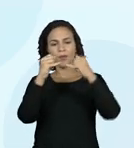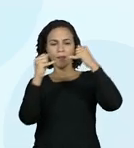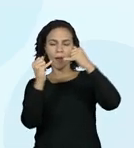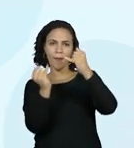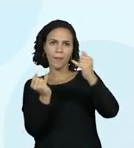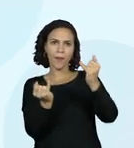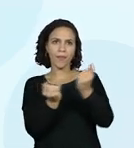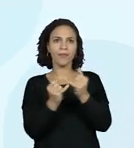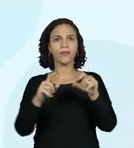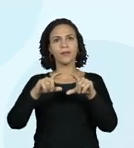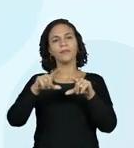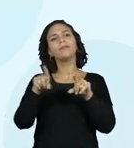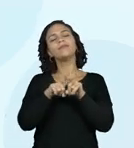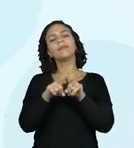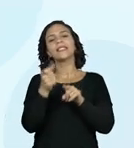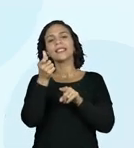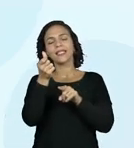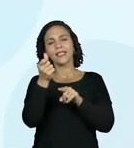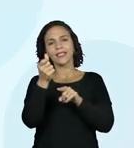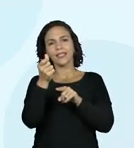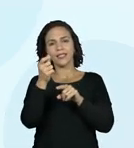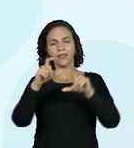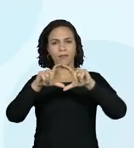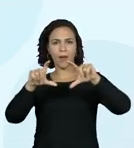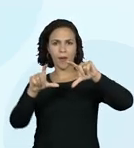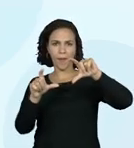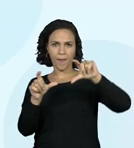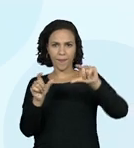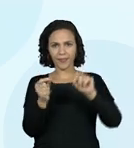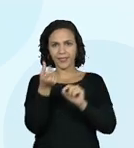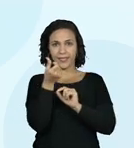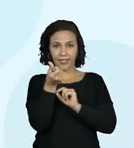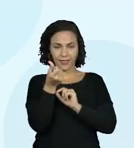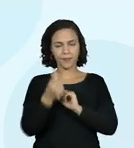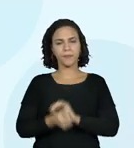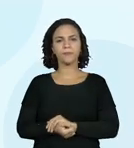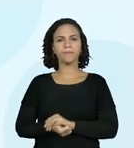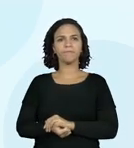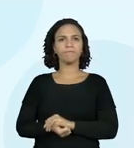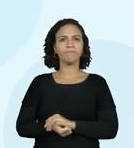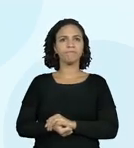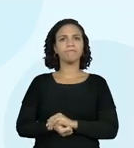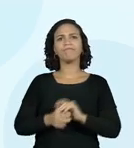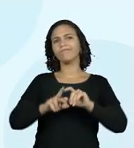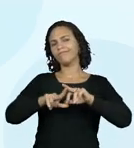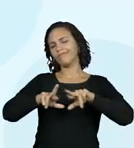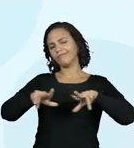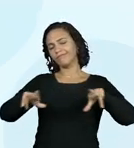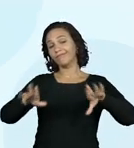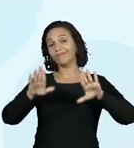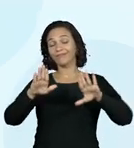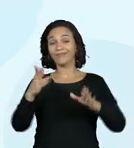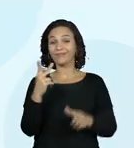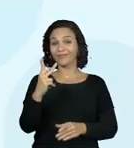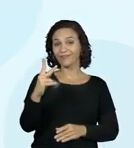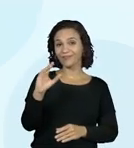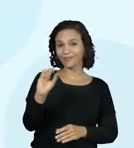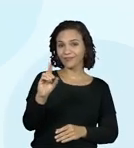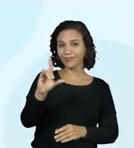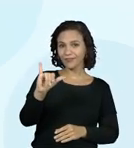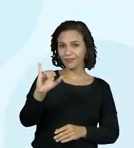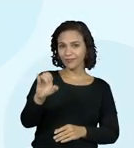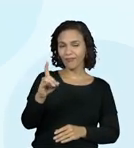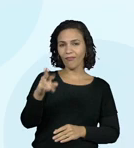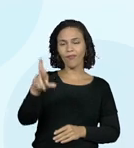lados. Hexágonos ou hexágonos, os 2 estão corretos a pronúncia, e etc. Agora, turma, o poliedros